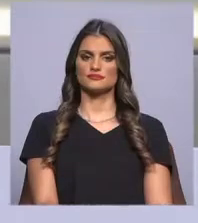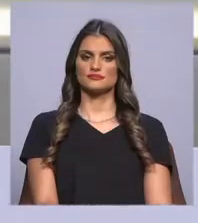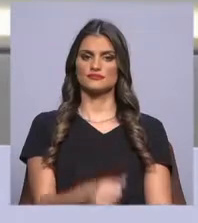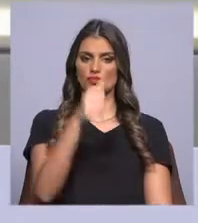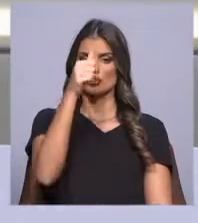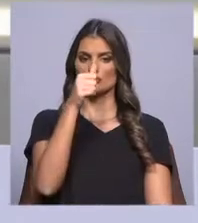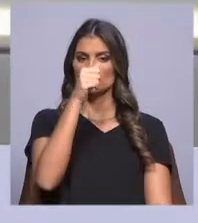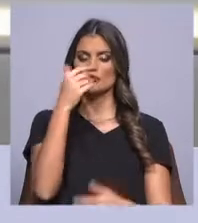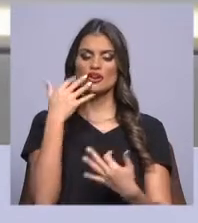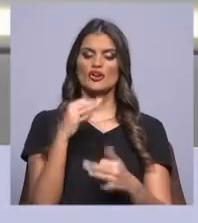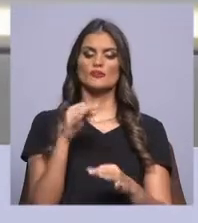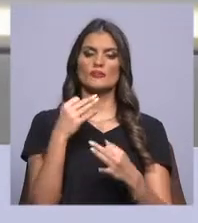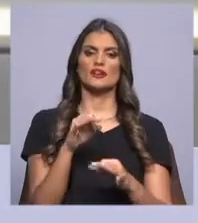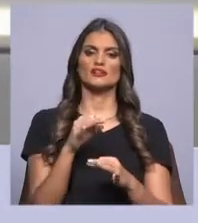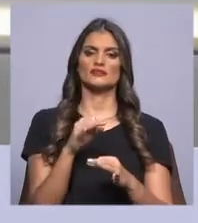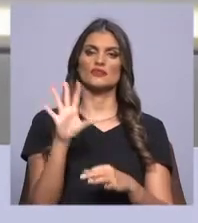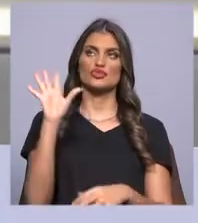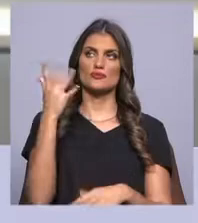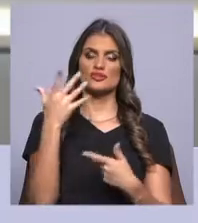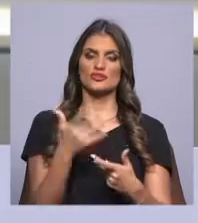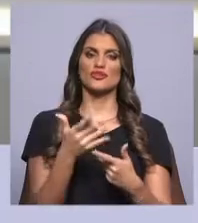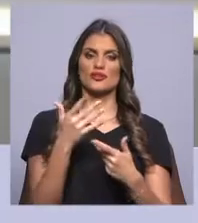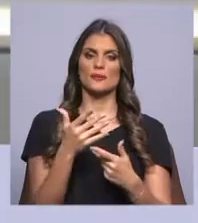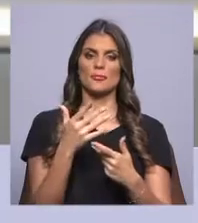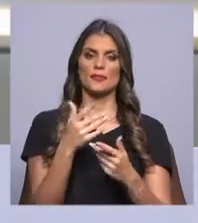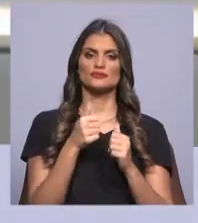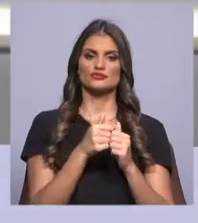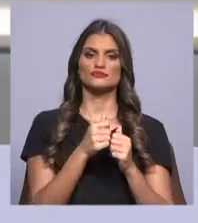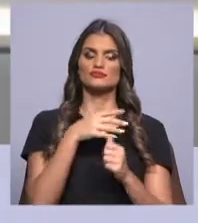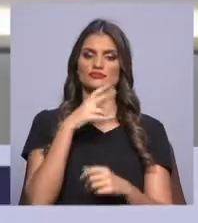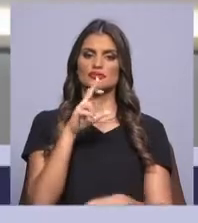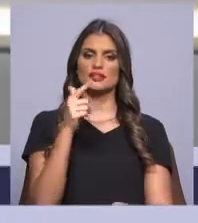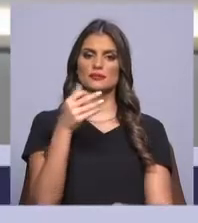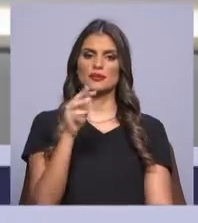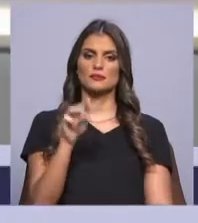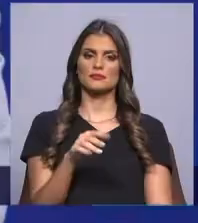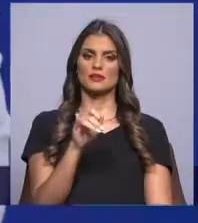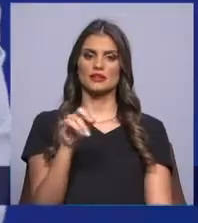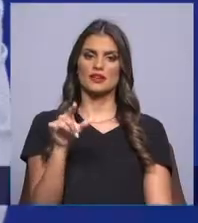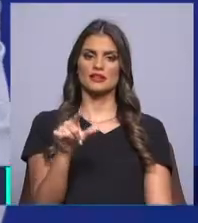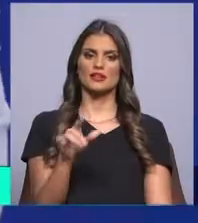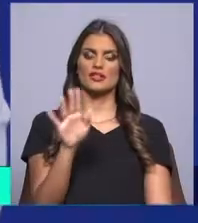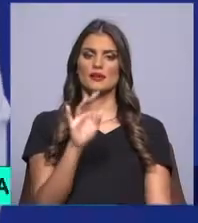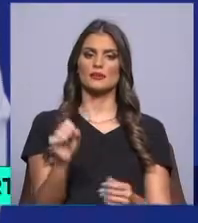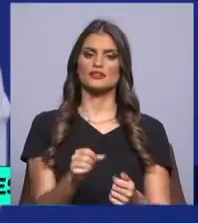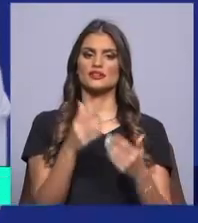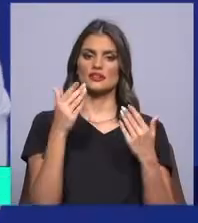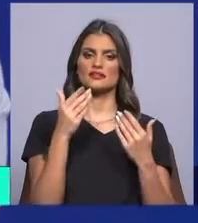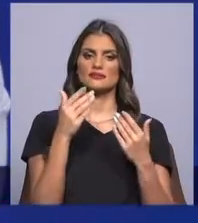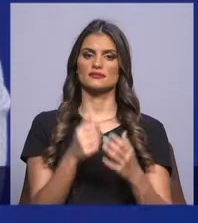Ao domingo é habitual, viajamos até ao espaço, numa viagem conduzida pelo comentador da RTP, Miguel Gonçalves. Miguel, bom dia. Bom dia,